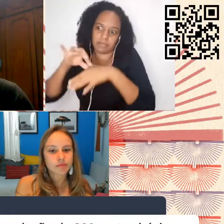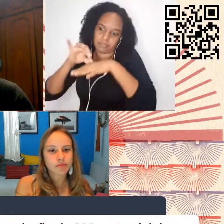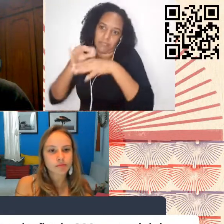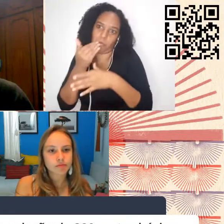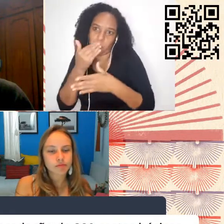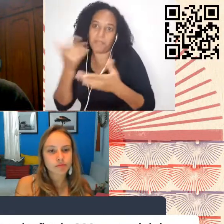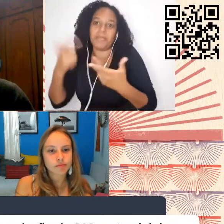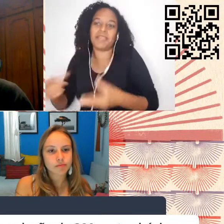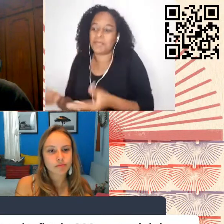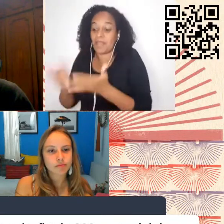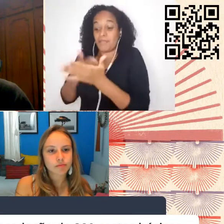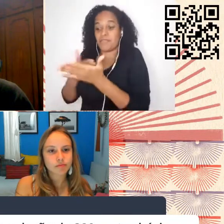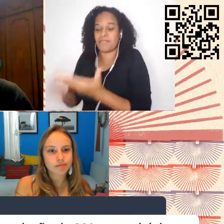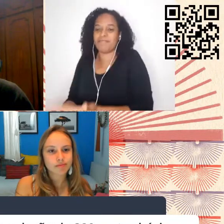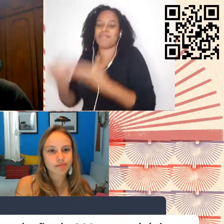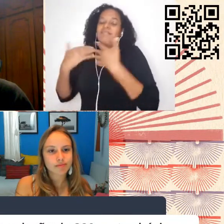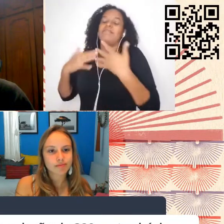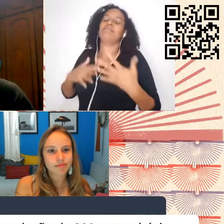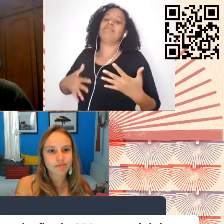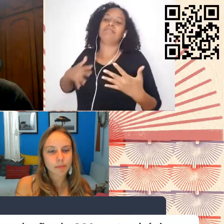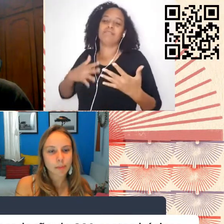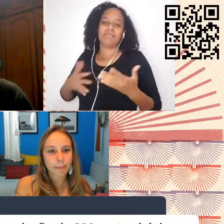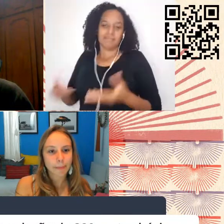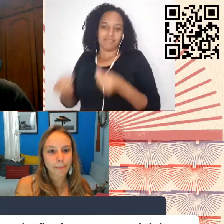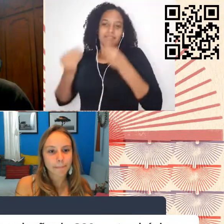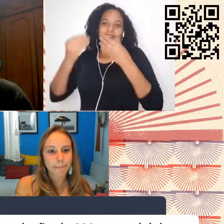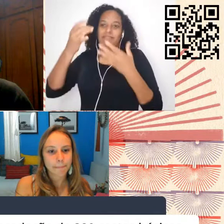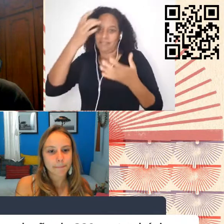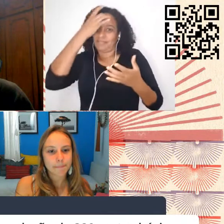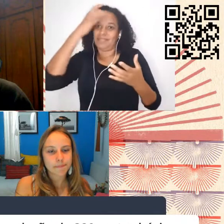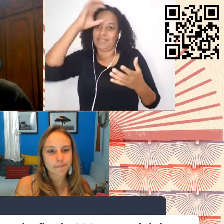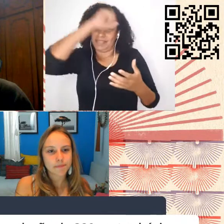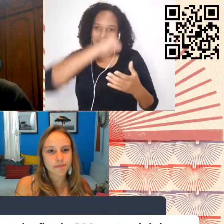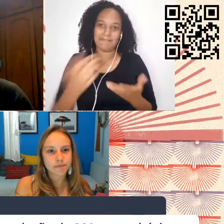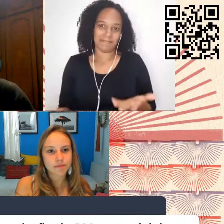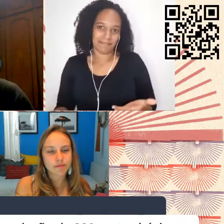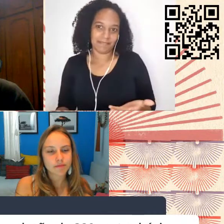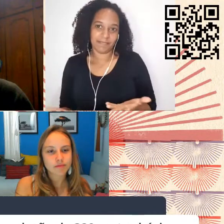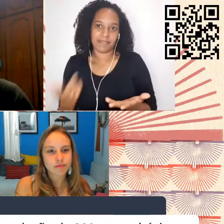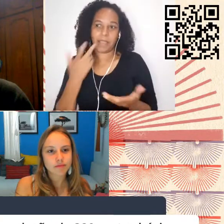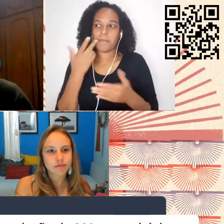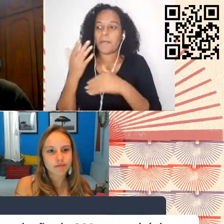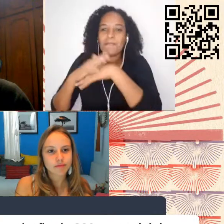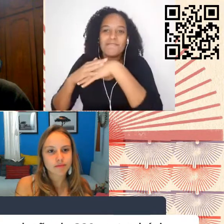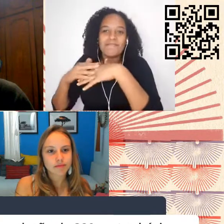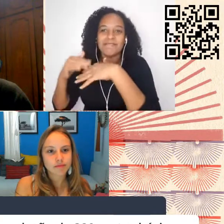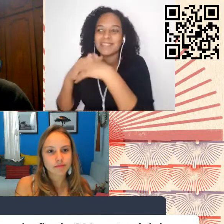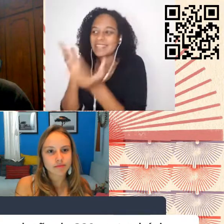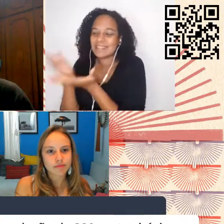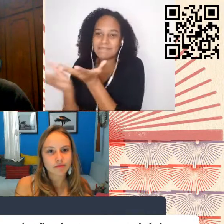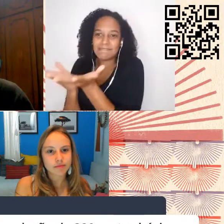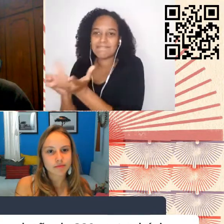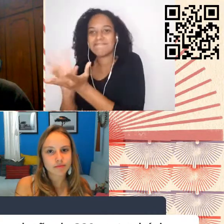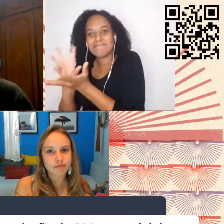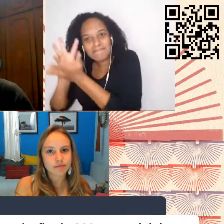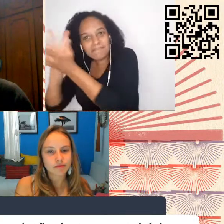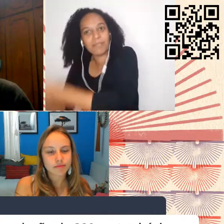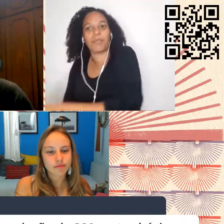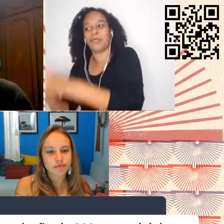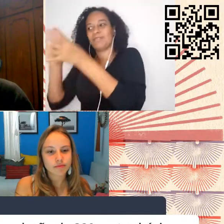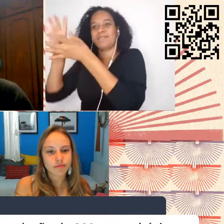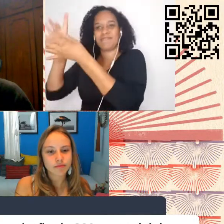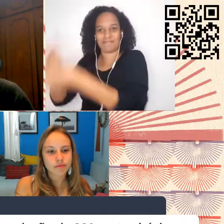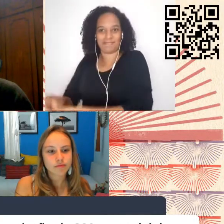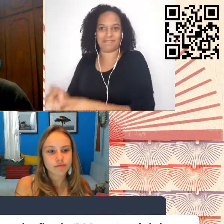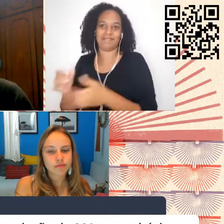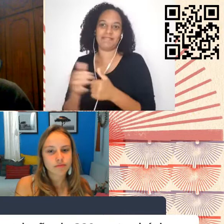nossa alma, para o nosso intelecto, enfim, é uma maneira de acalentar de todas as formas.